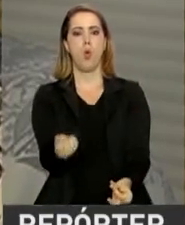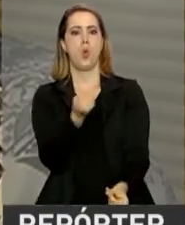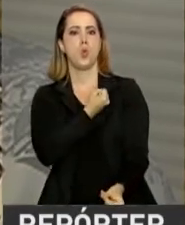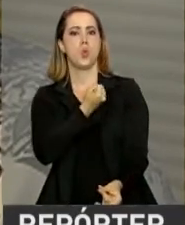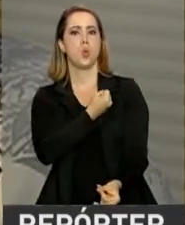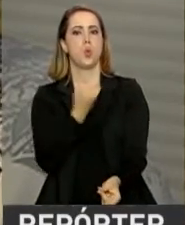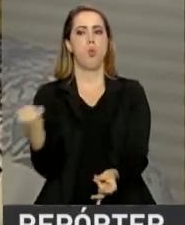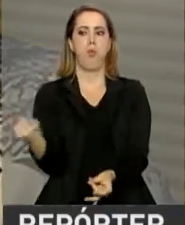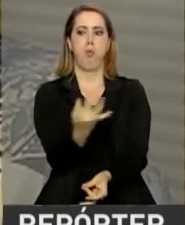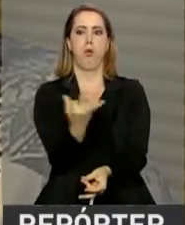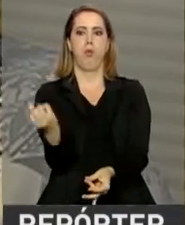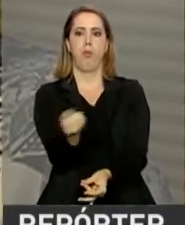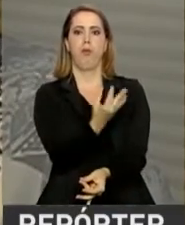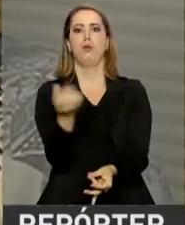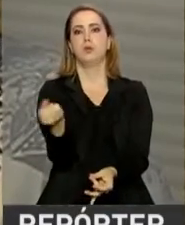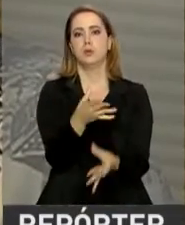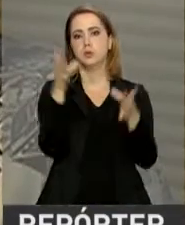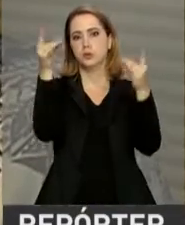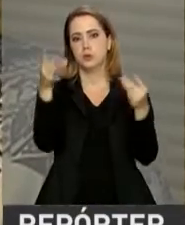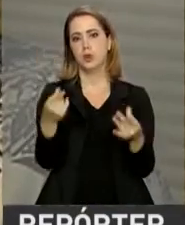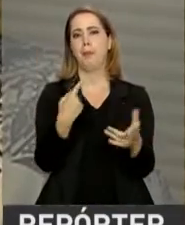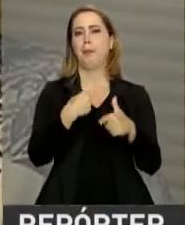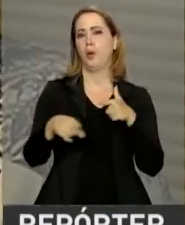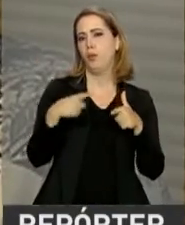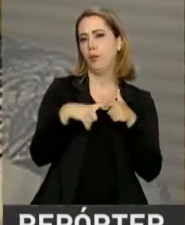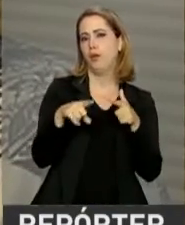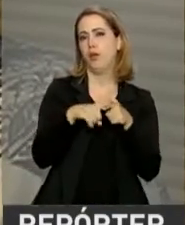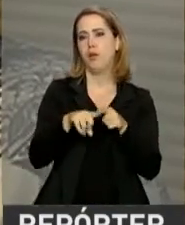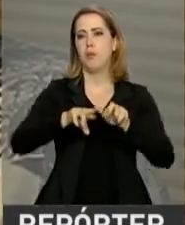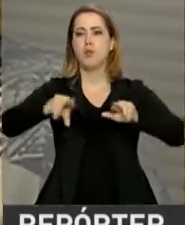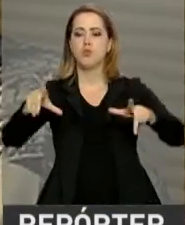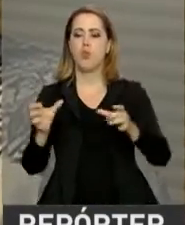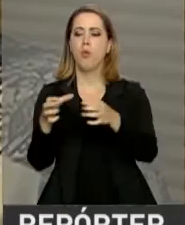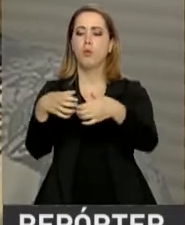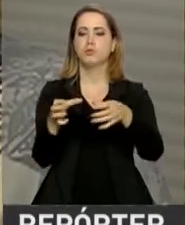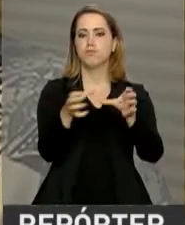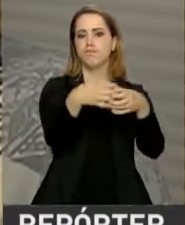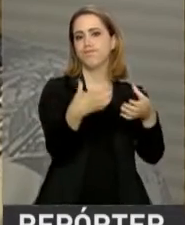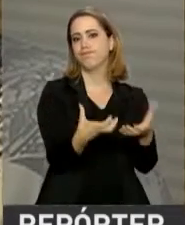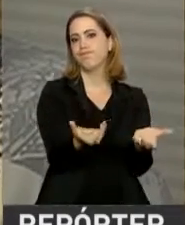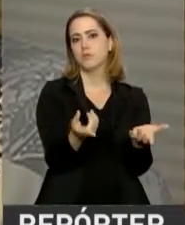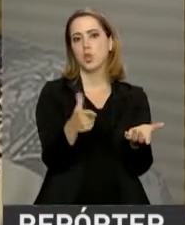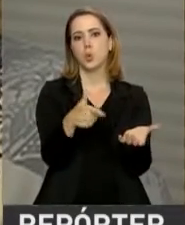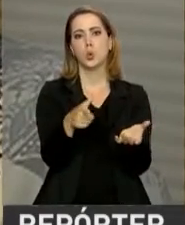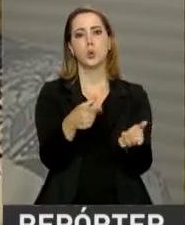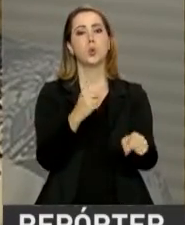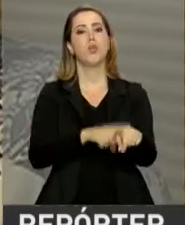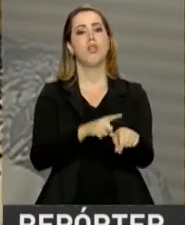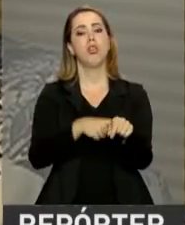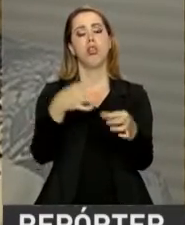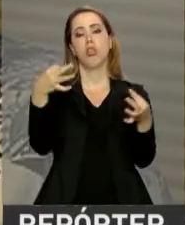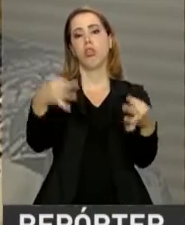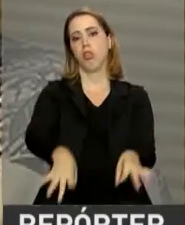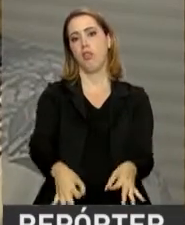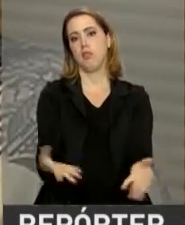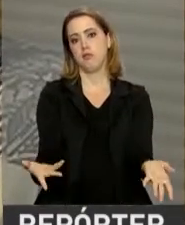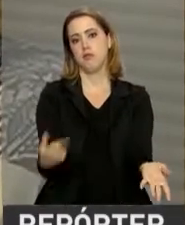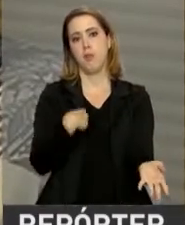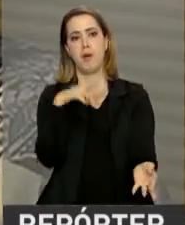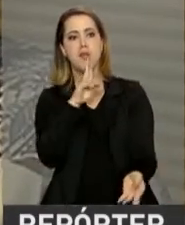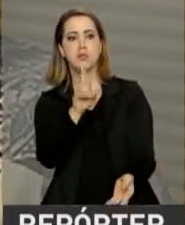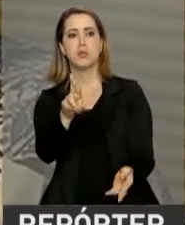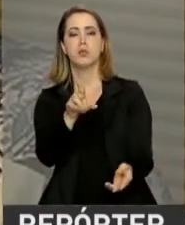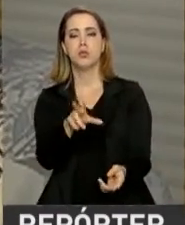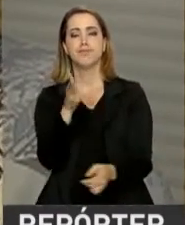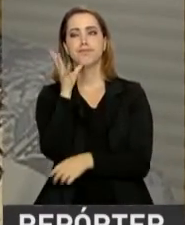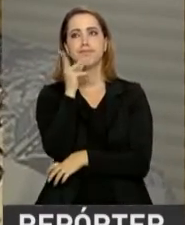né de de questões dos órgãos intervenientes que não tem prazo para definir pra responder e tem